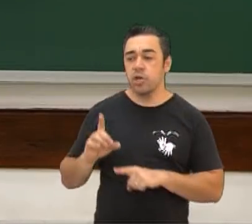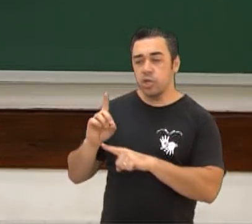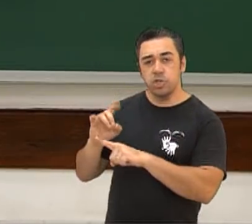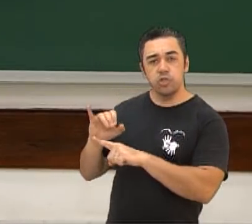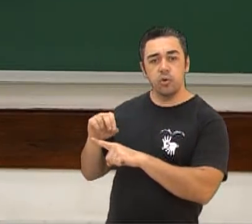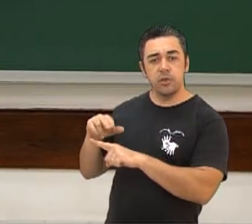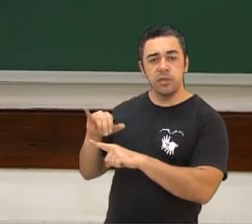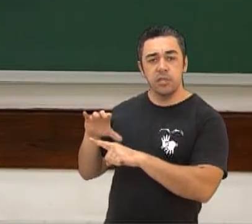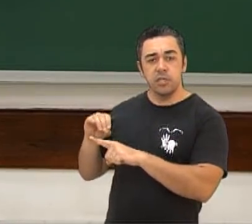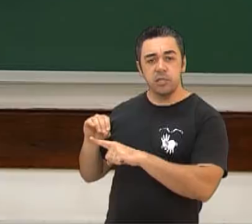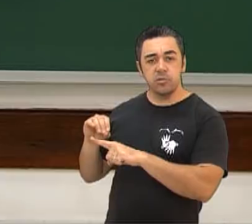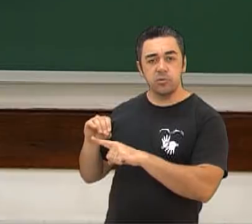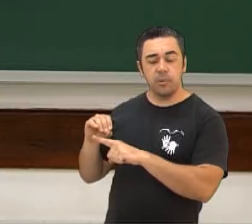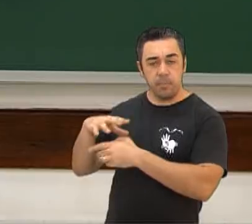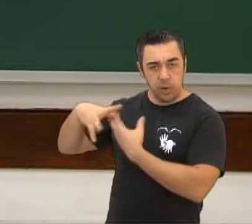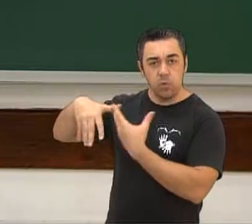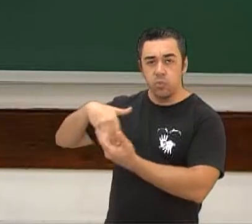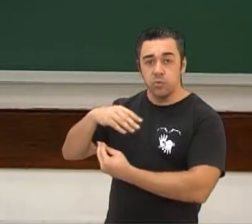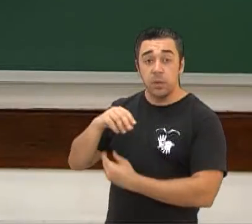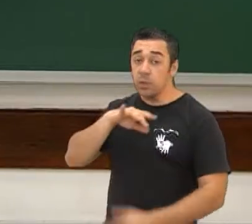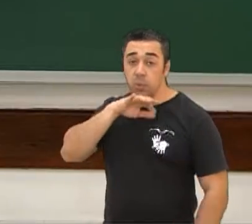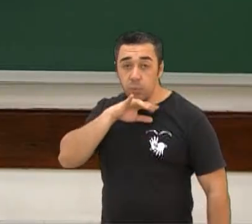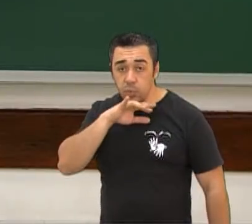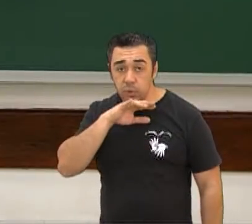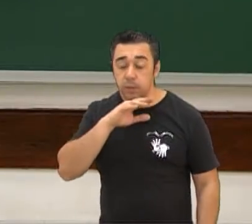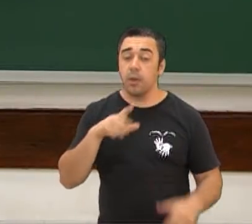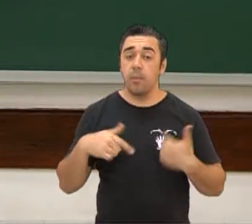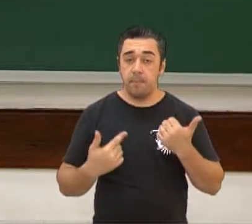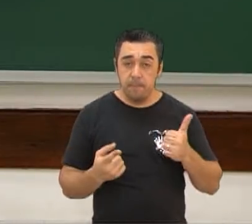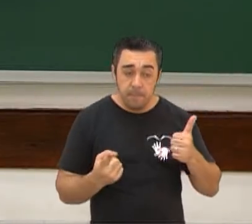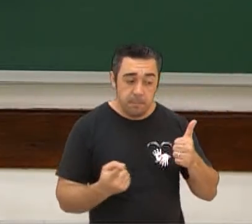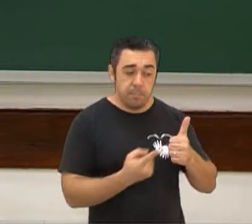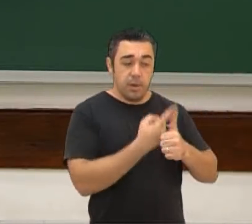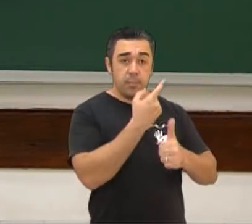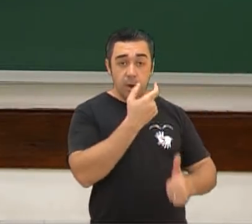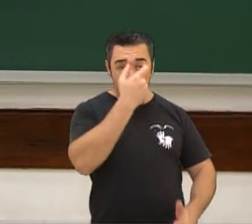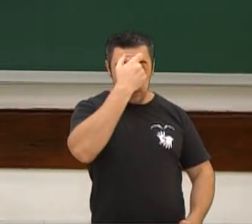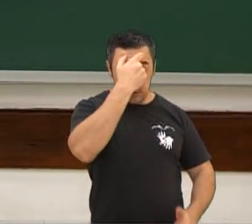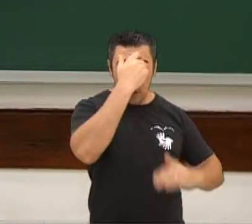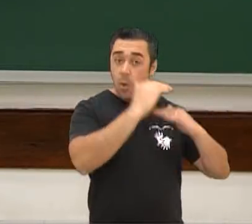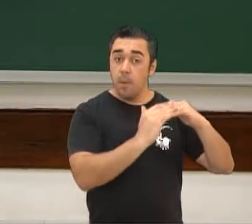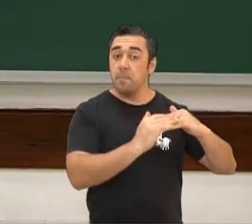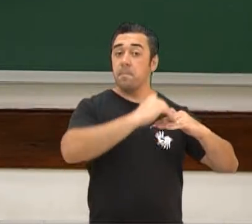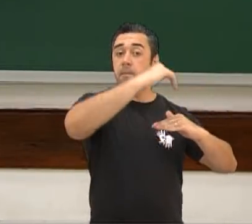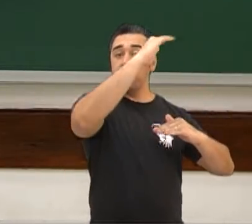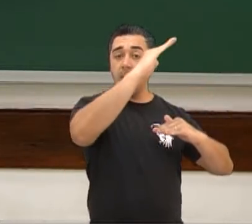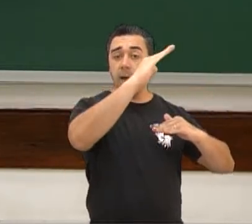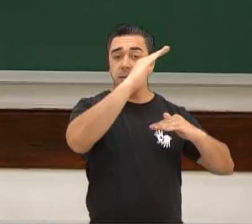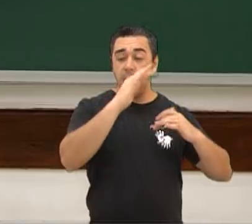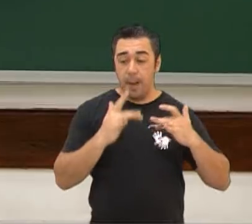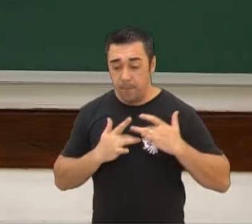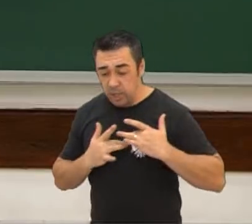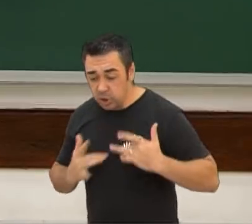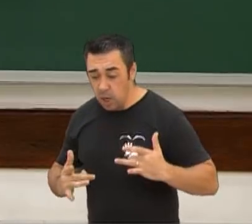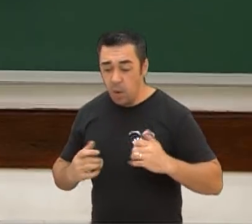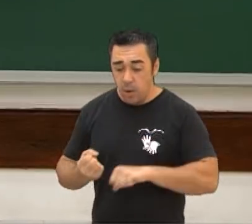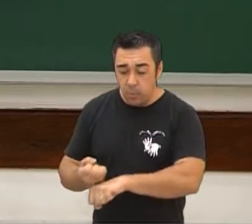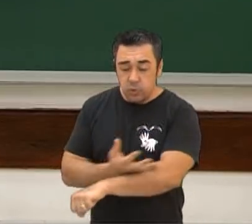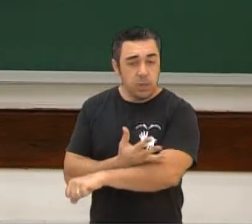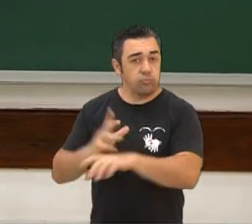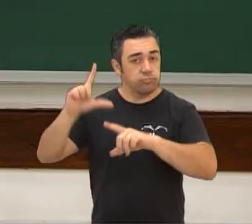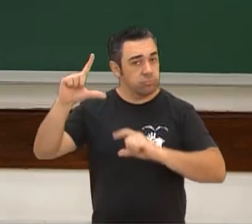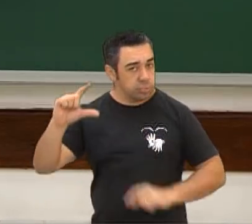domar Dionísio. A razão, portanto, deve prevalecer sobre a emoção e a paixão. E desde então a história